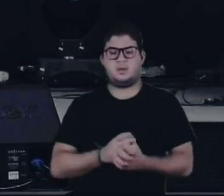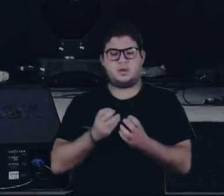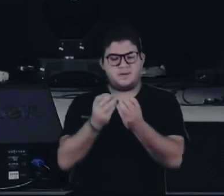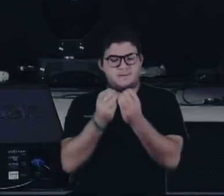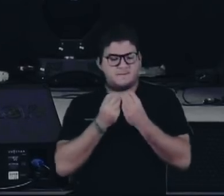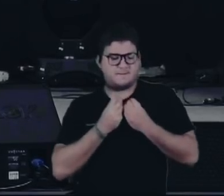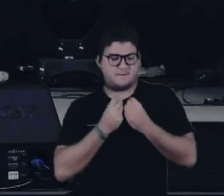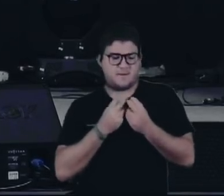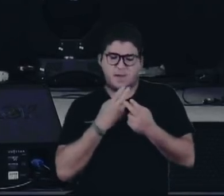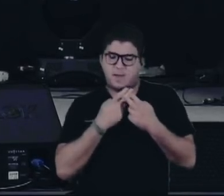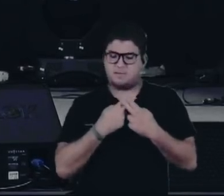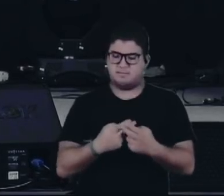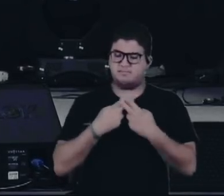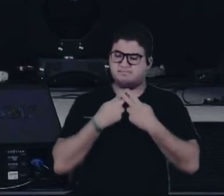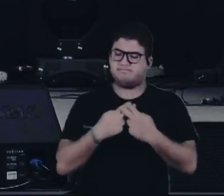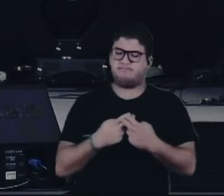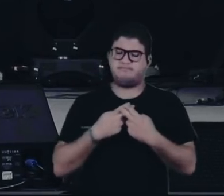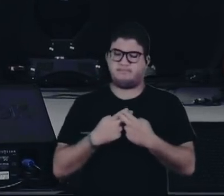preso.